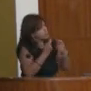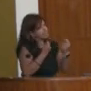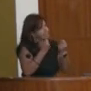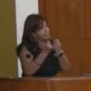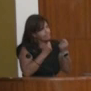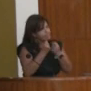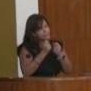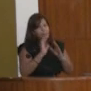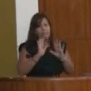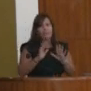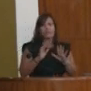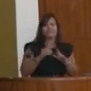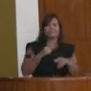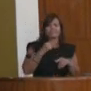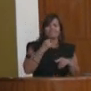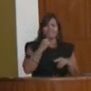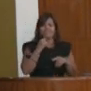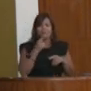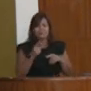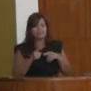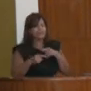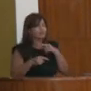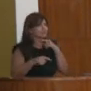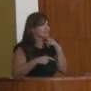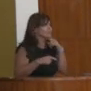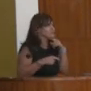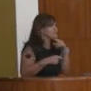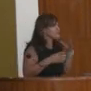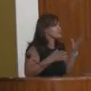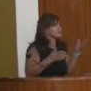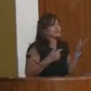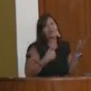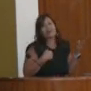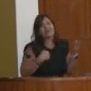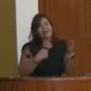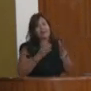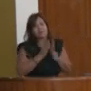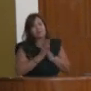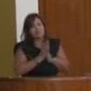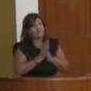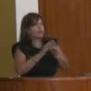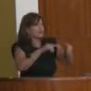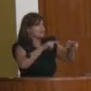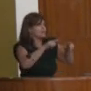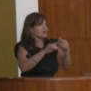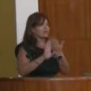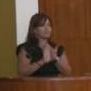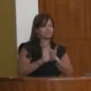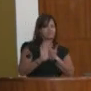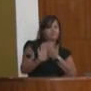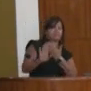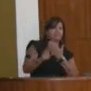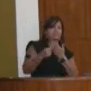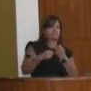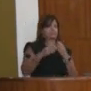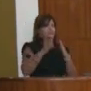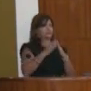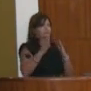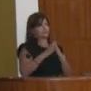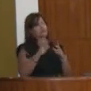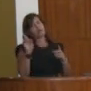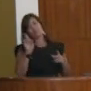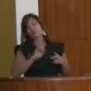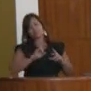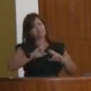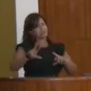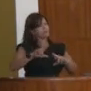conseguir estar no trabalho, ela vai precisar pedir um afastamento. Mas a epilepsia ela não é considerada como